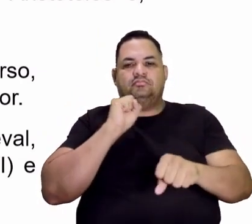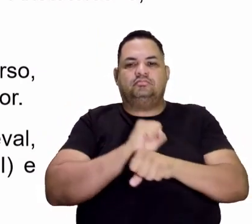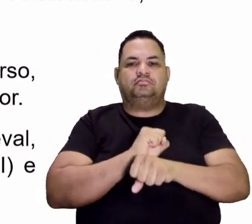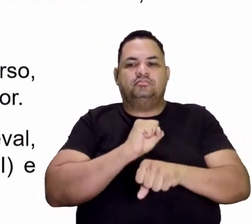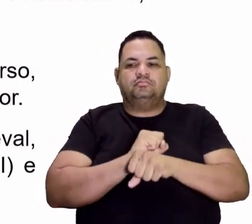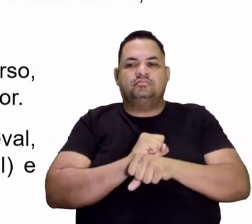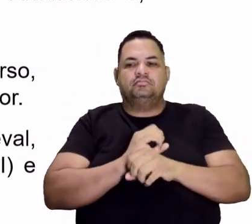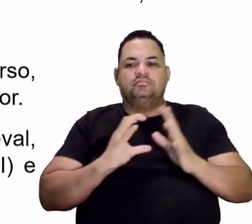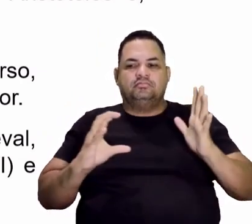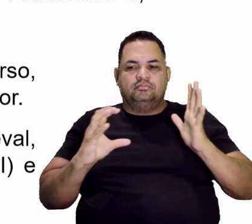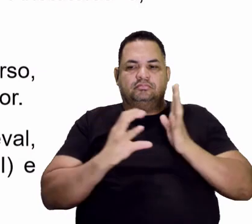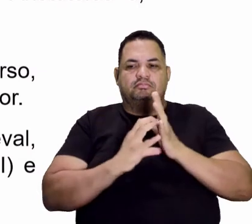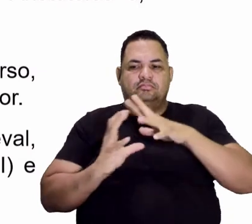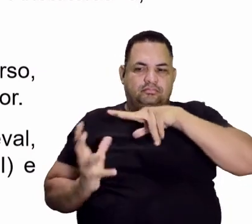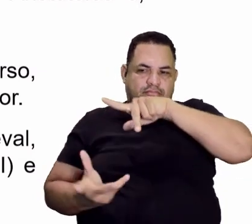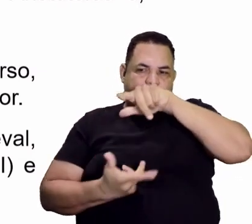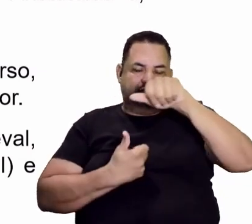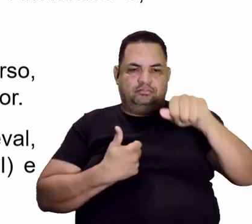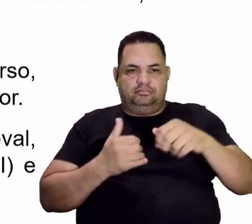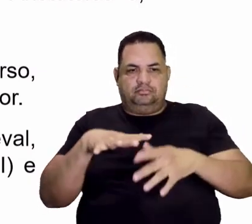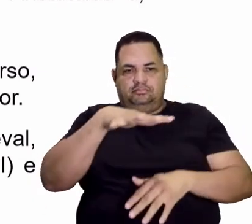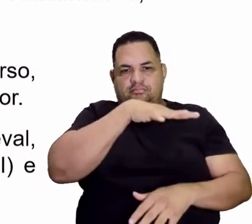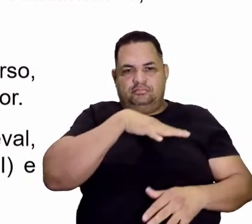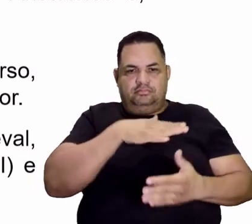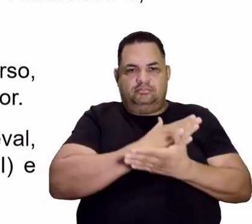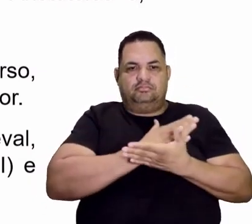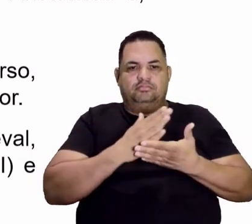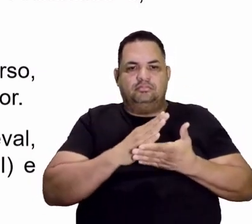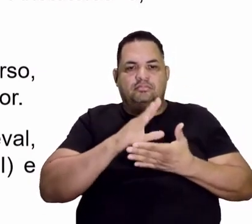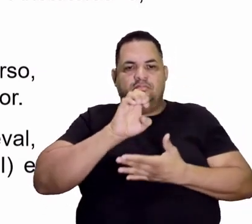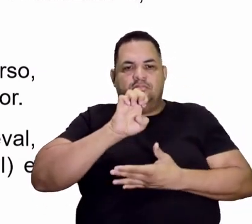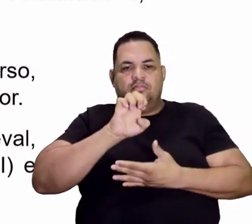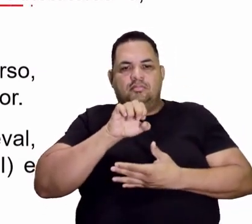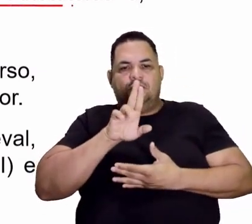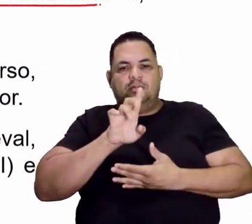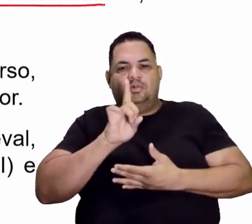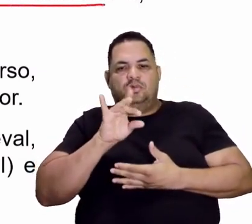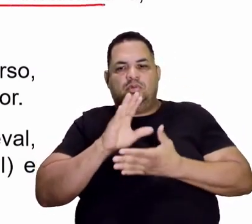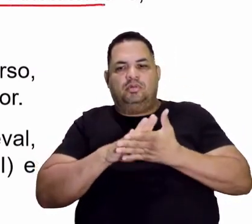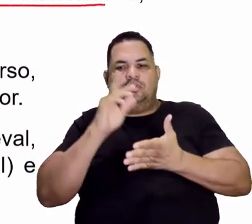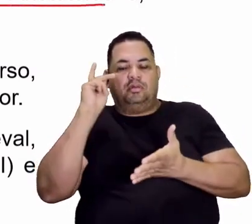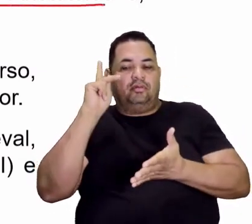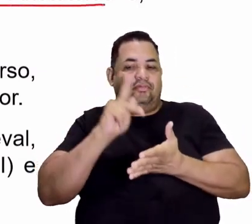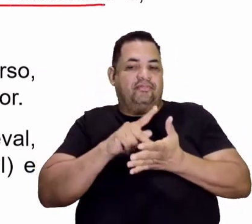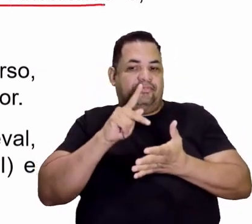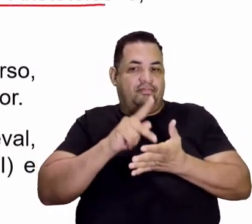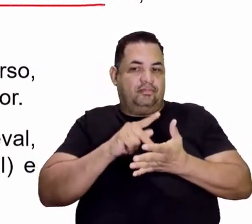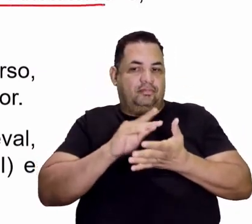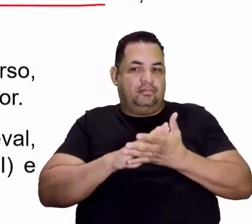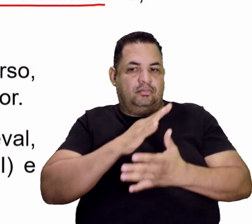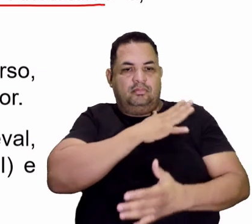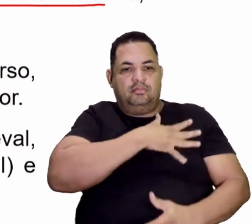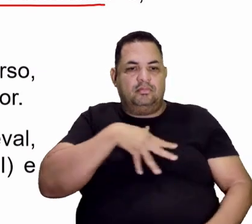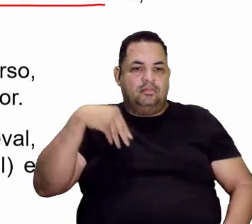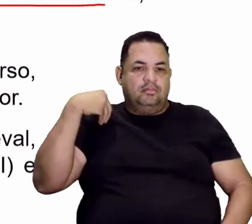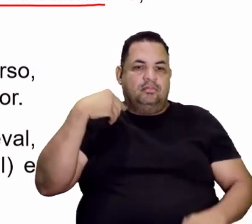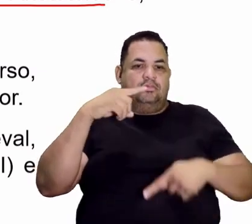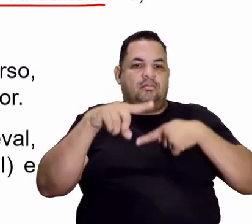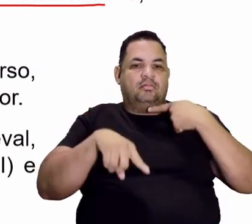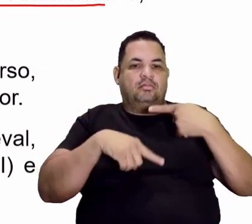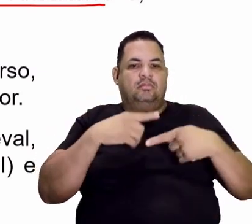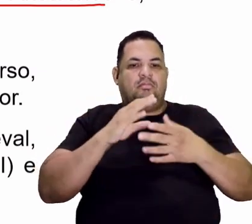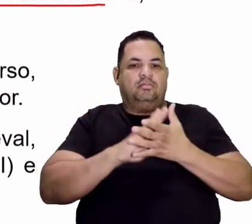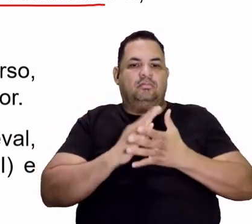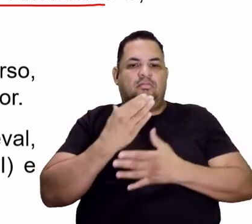centro do universo. Iniciou com Eudoxo, foi confirmada por Aristóteles, mais tarde por